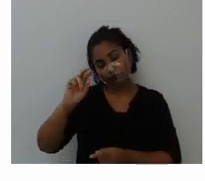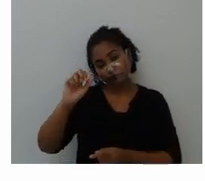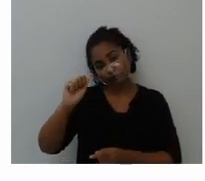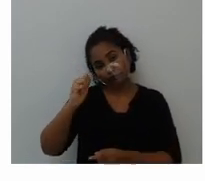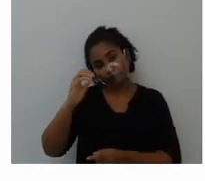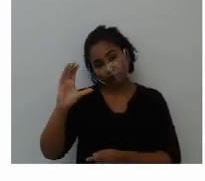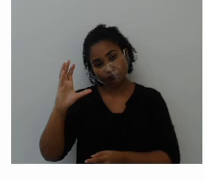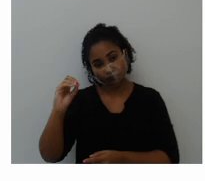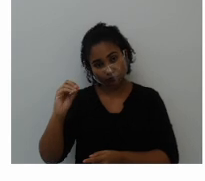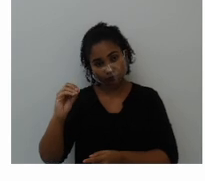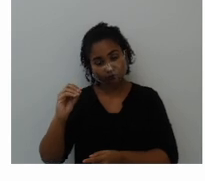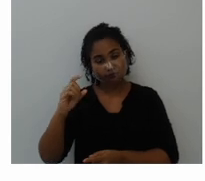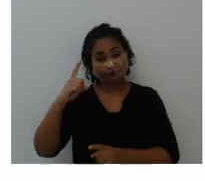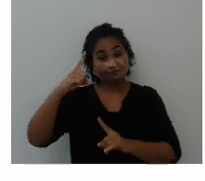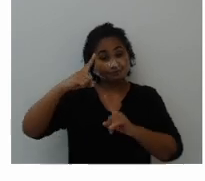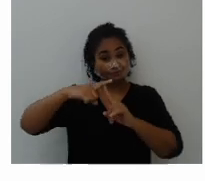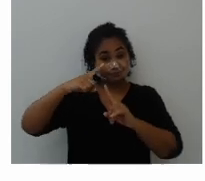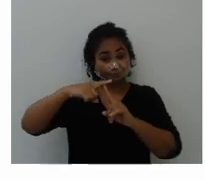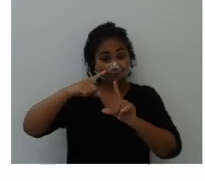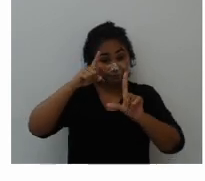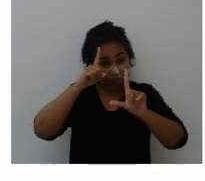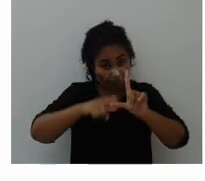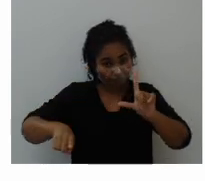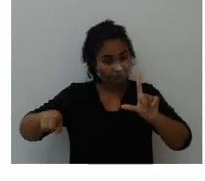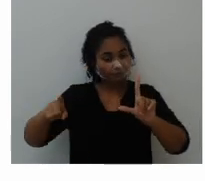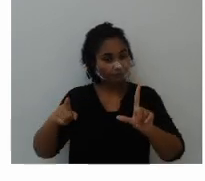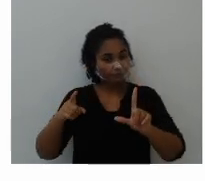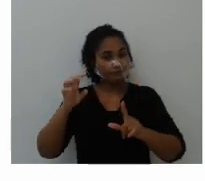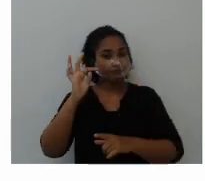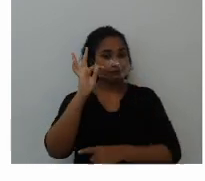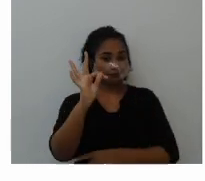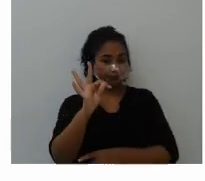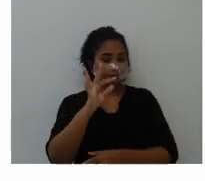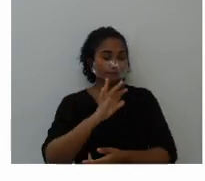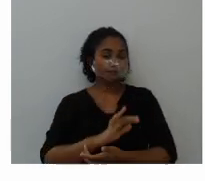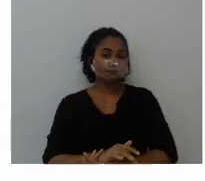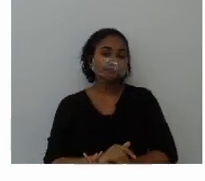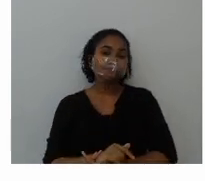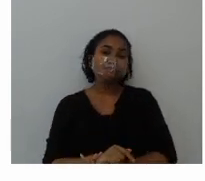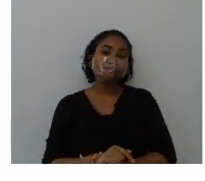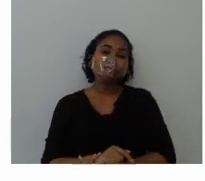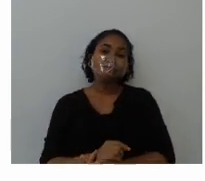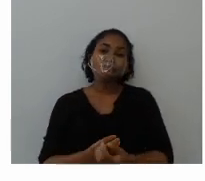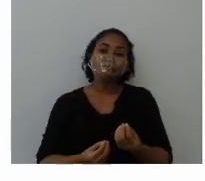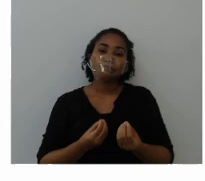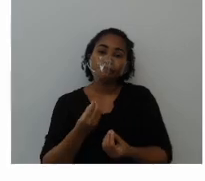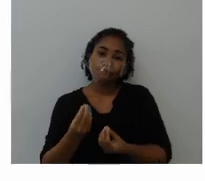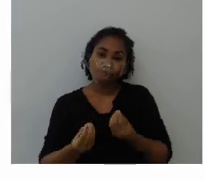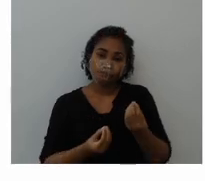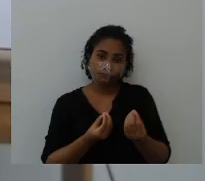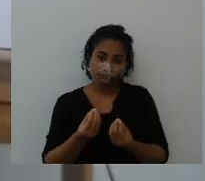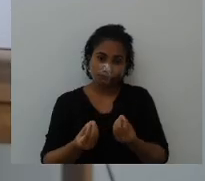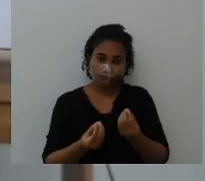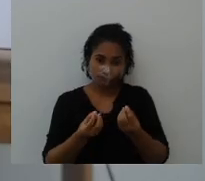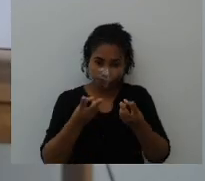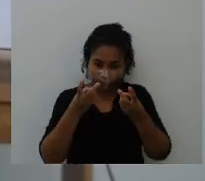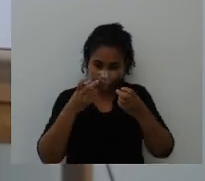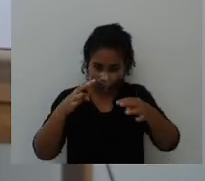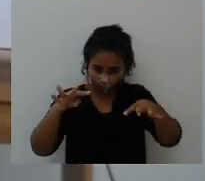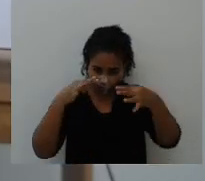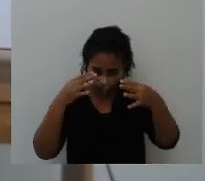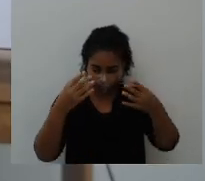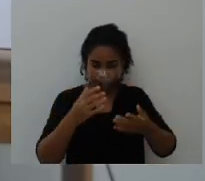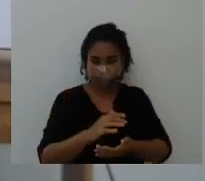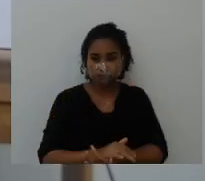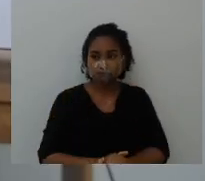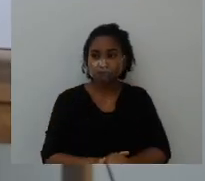tesão, AB, tração da força AB, ou seja, que é a tração desse pontozinho, ó, vem para mim, vem para mim, vem para